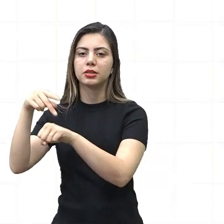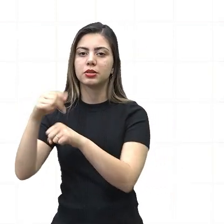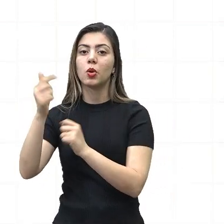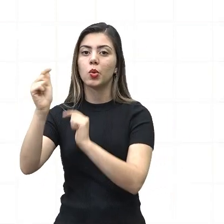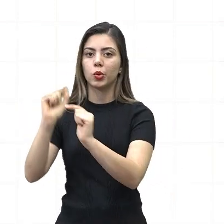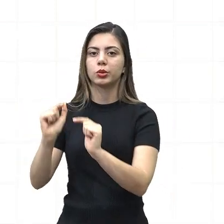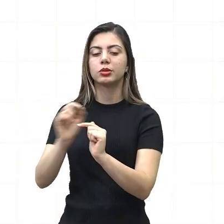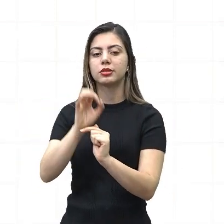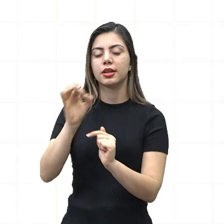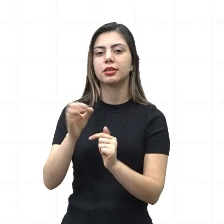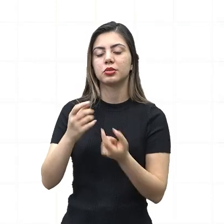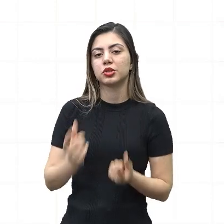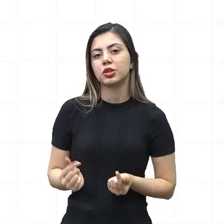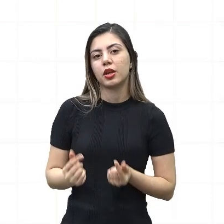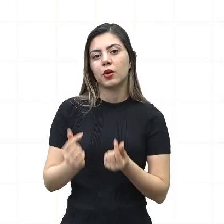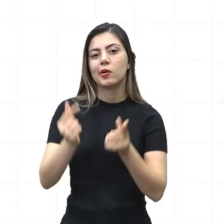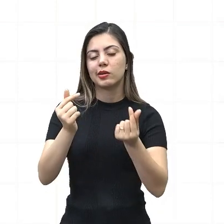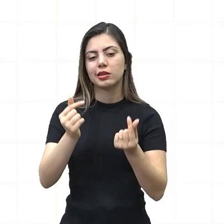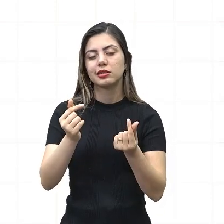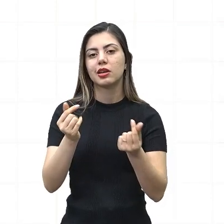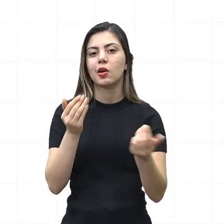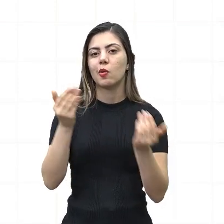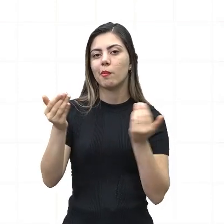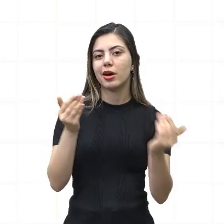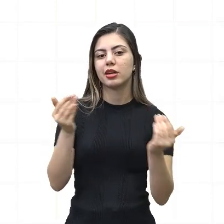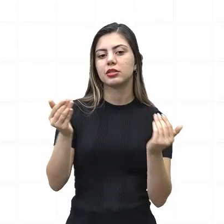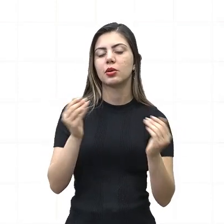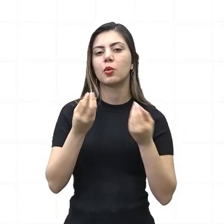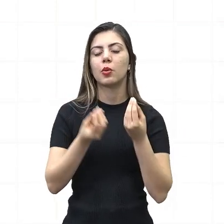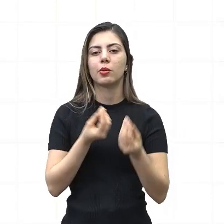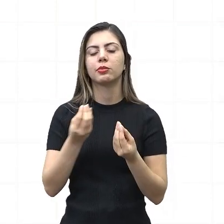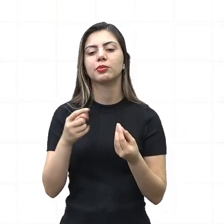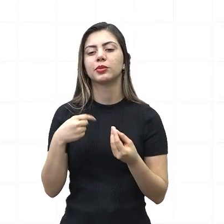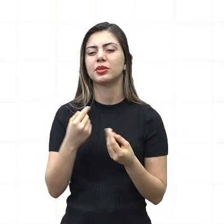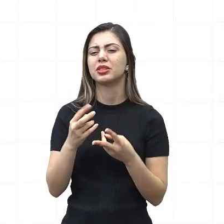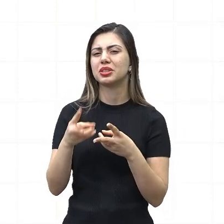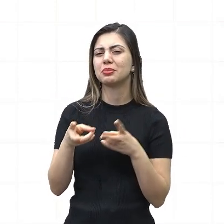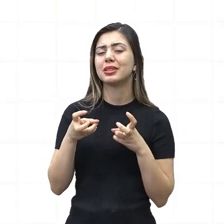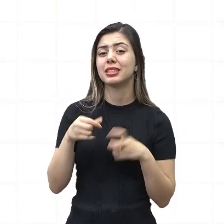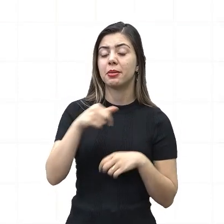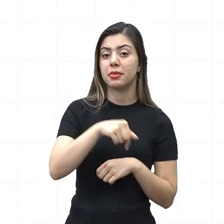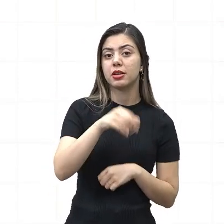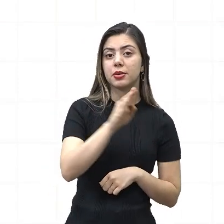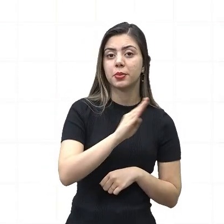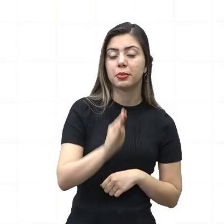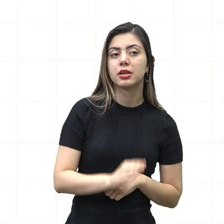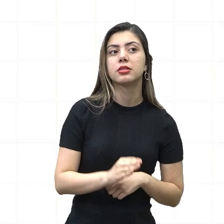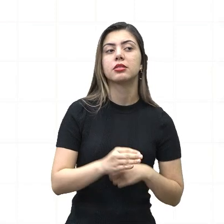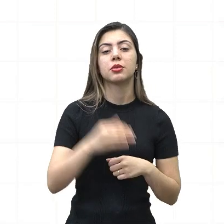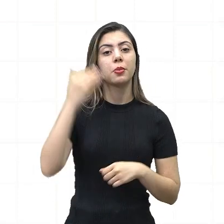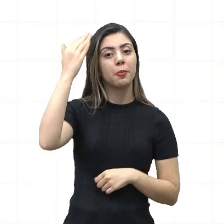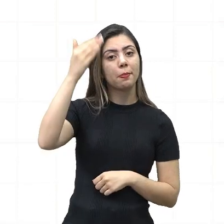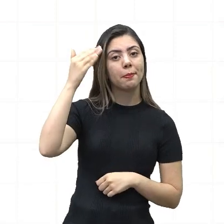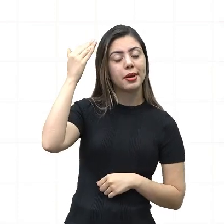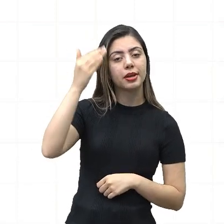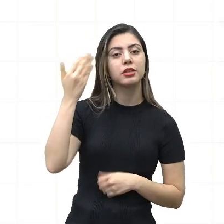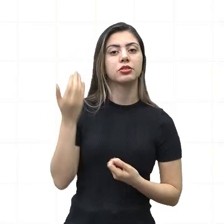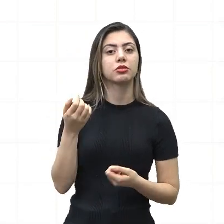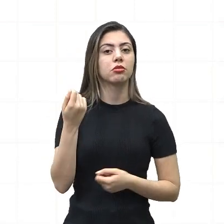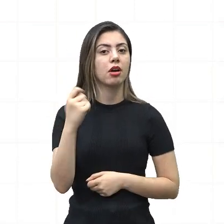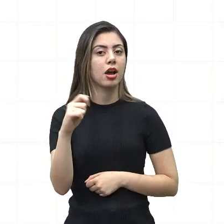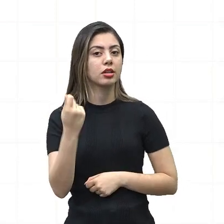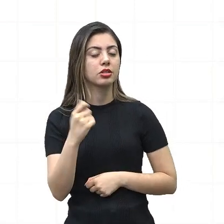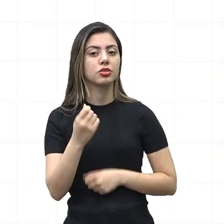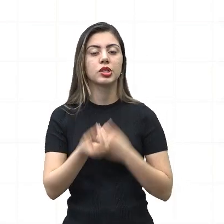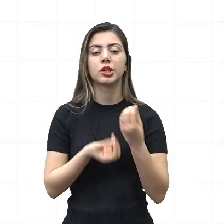a produção de riqueza, né, em relação a outros países, a gente ainda observa aí o Brasil, o México e a Argentina